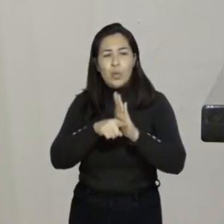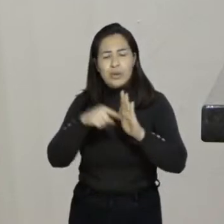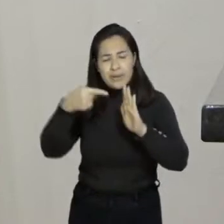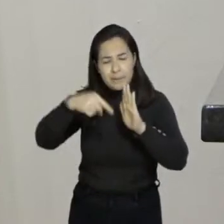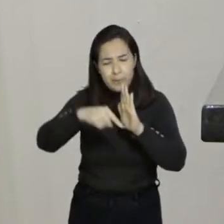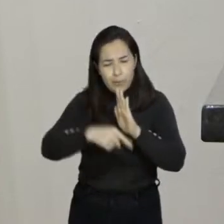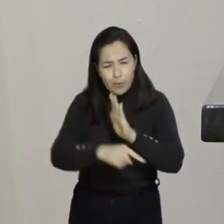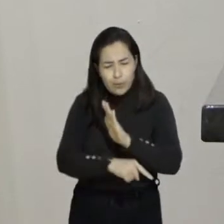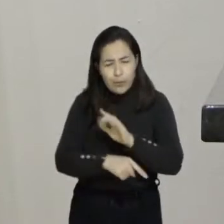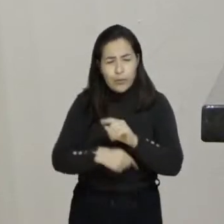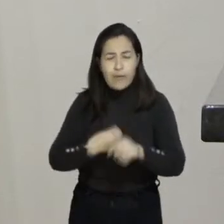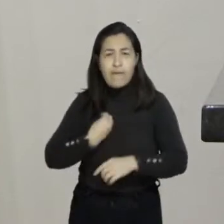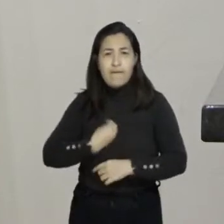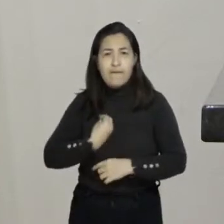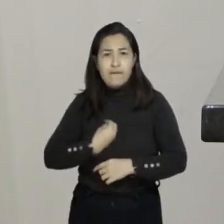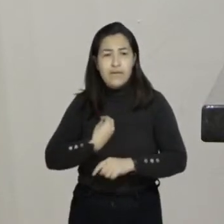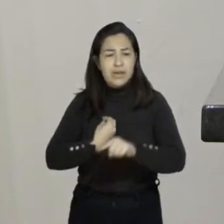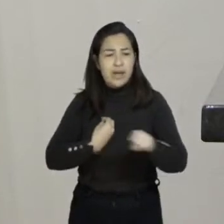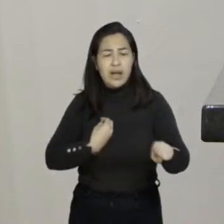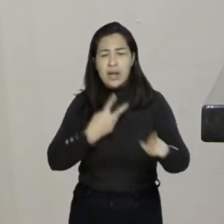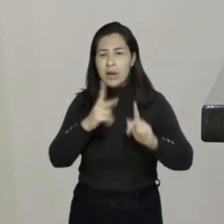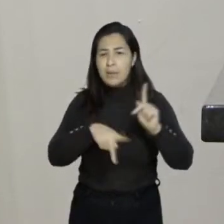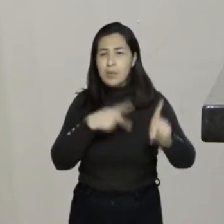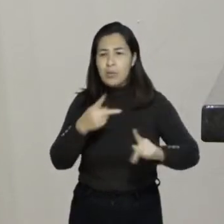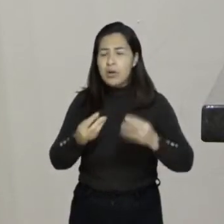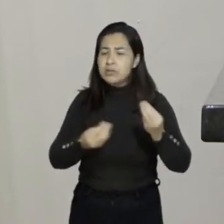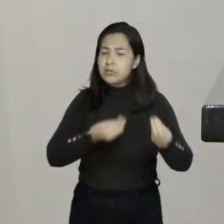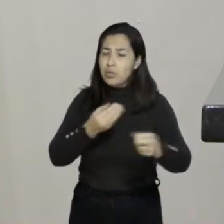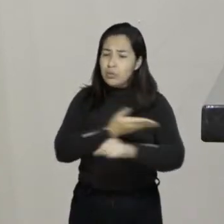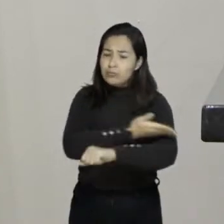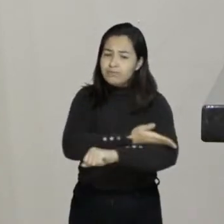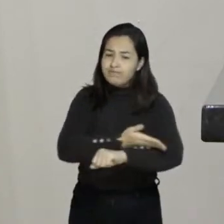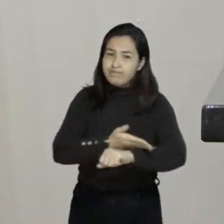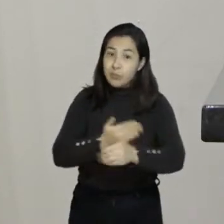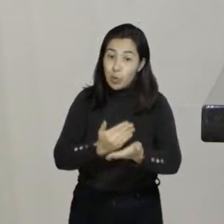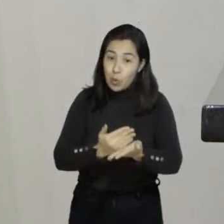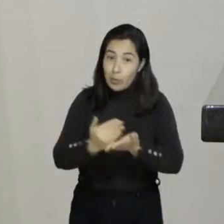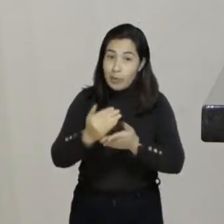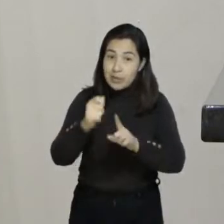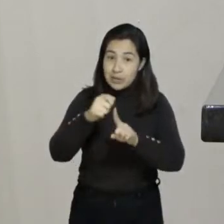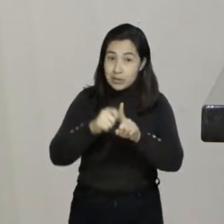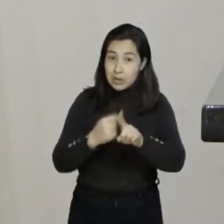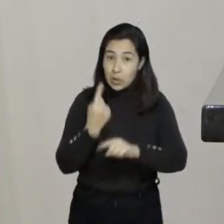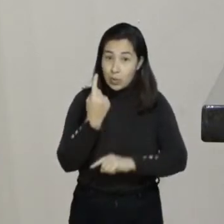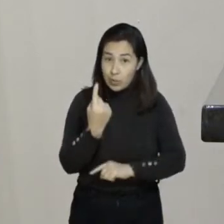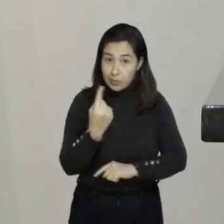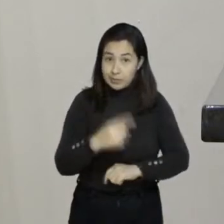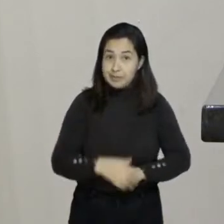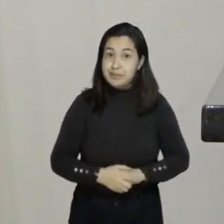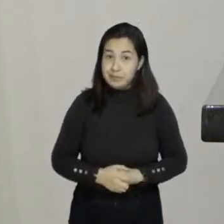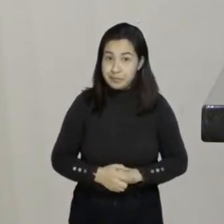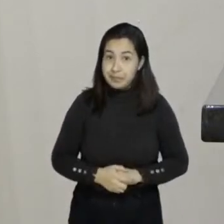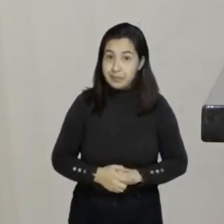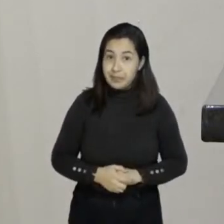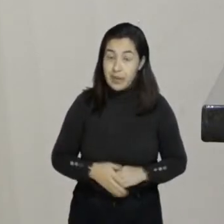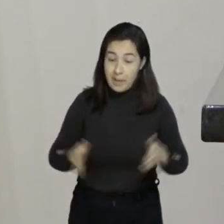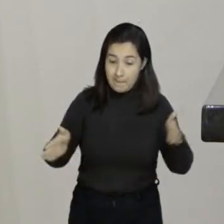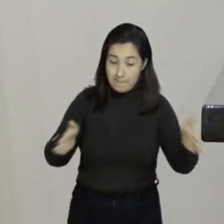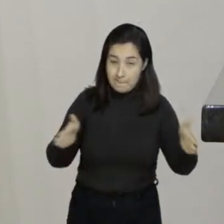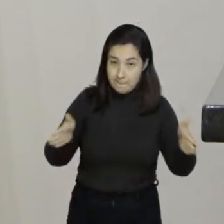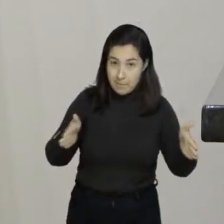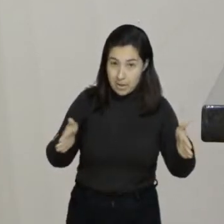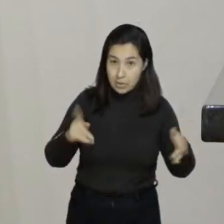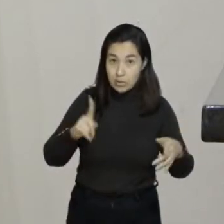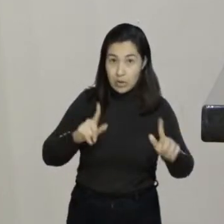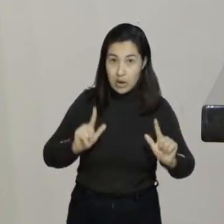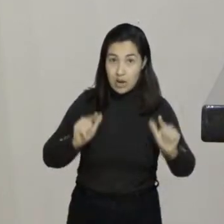de vida da população iniciará em torno de um mês e a partir desse período todas as ações serão voltadas